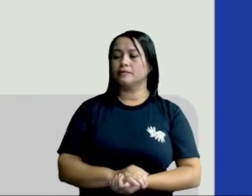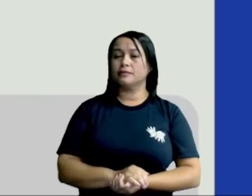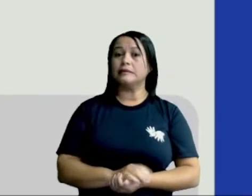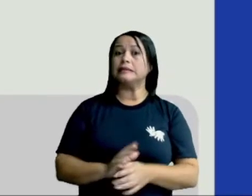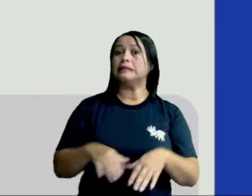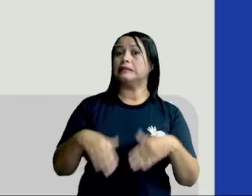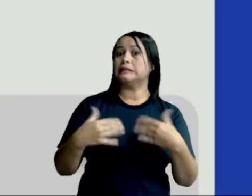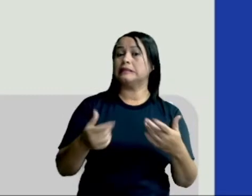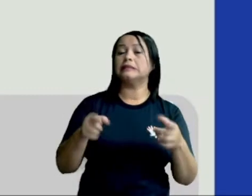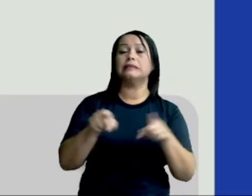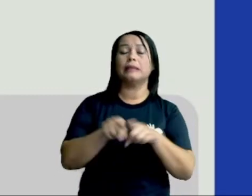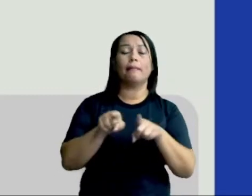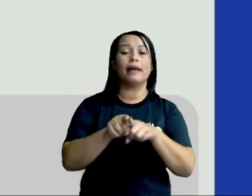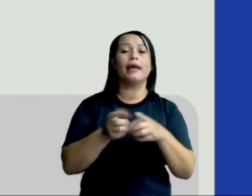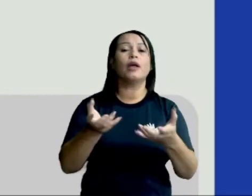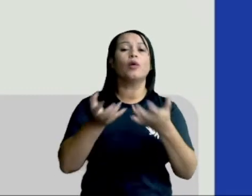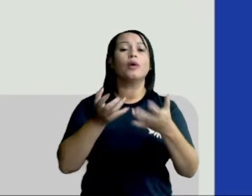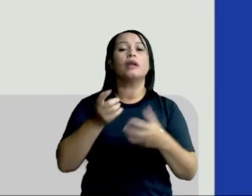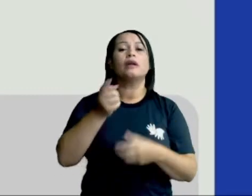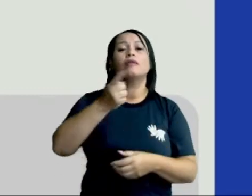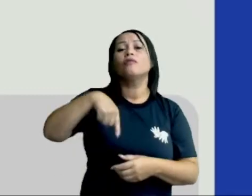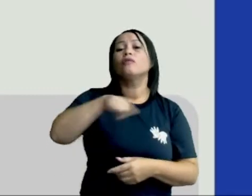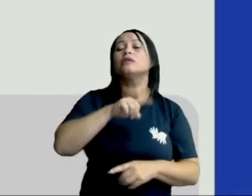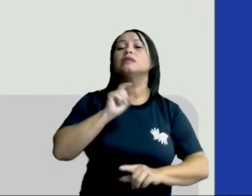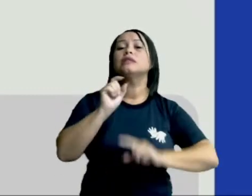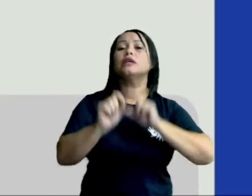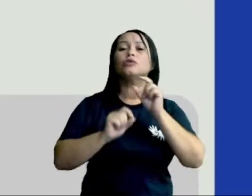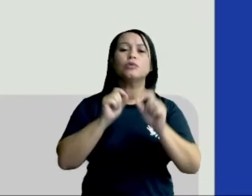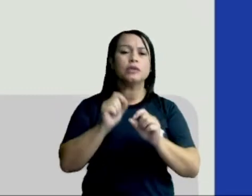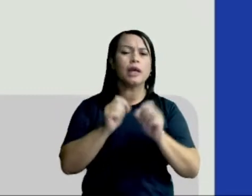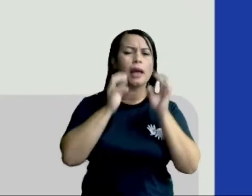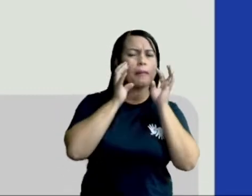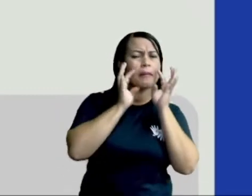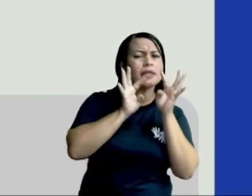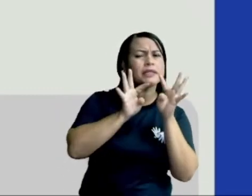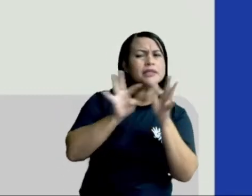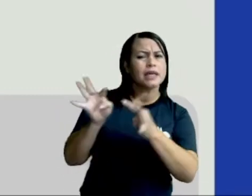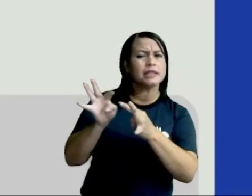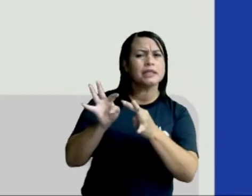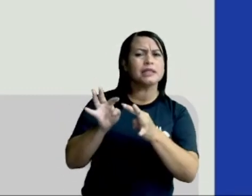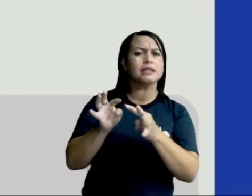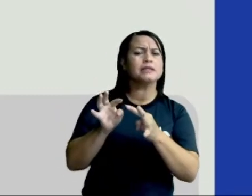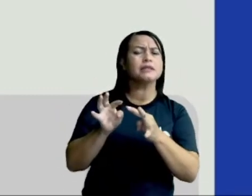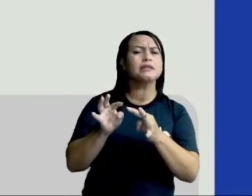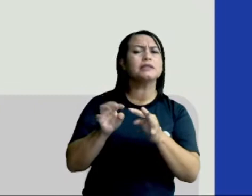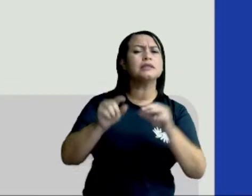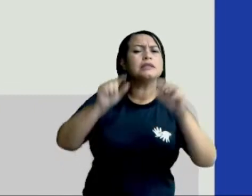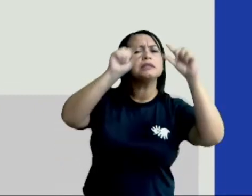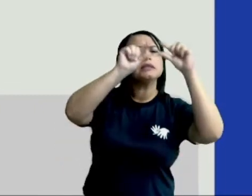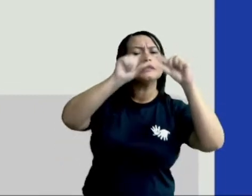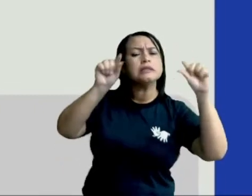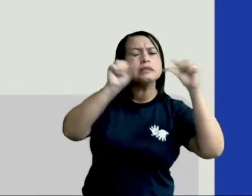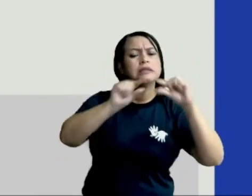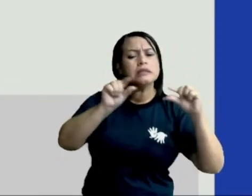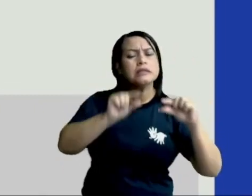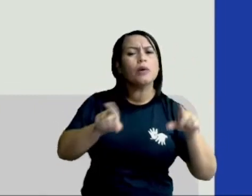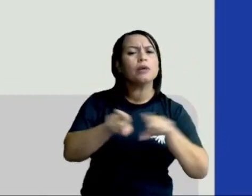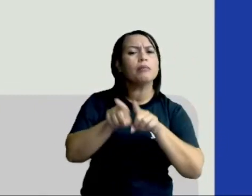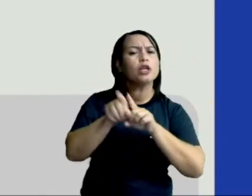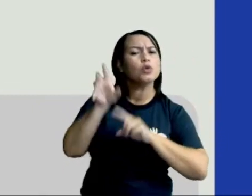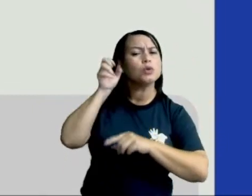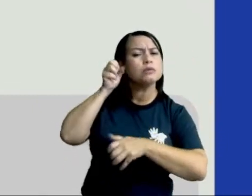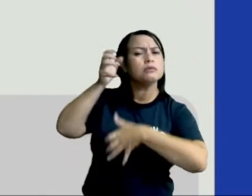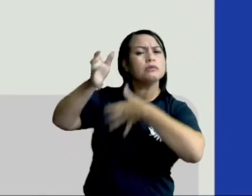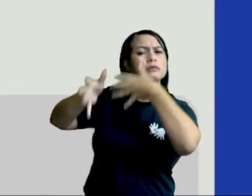Além disso, eu queria que vocês prestassem atenção na letra e na